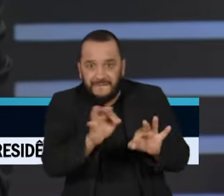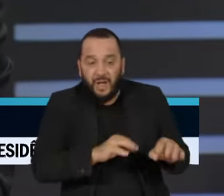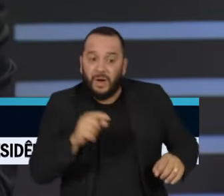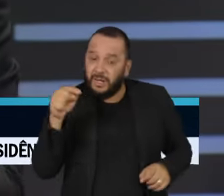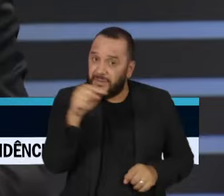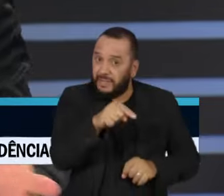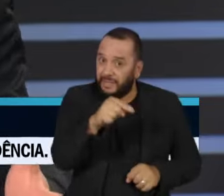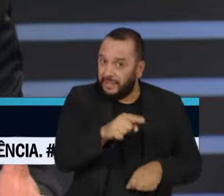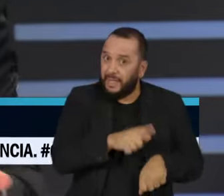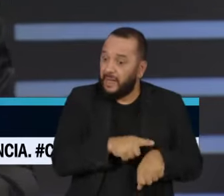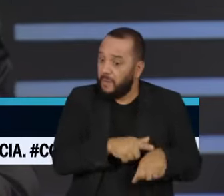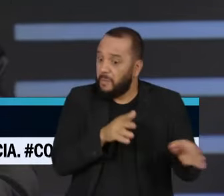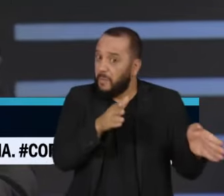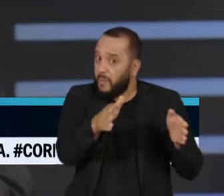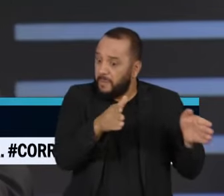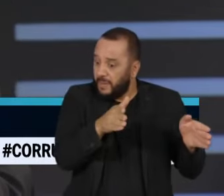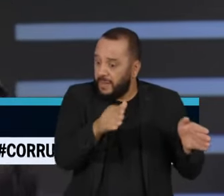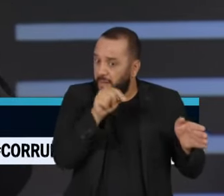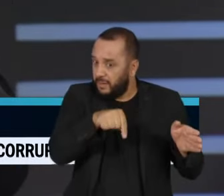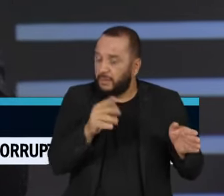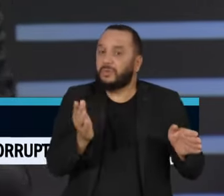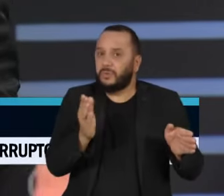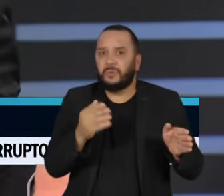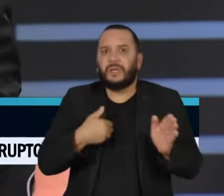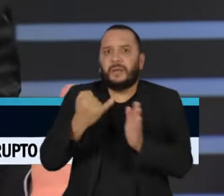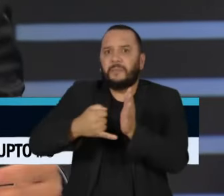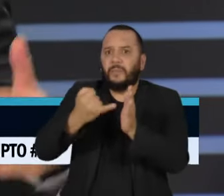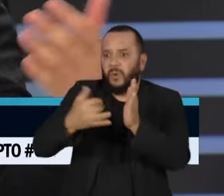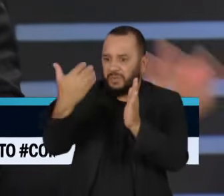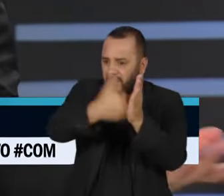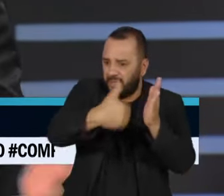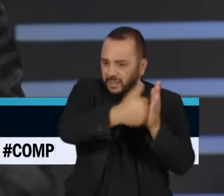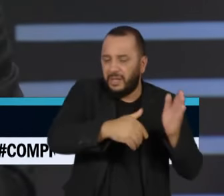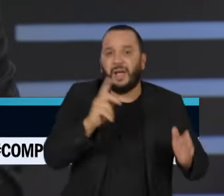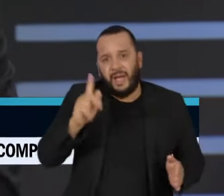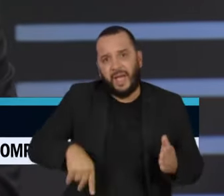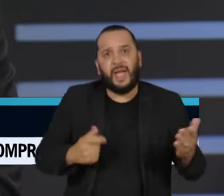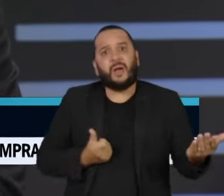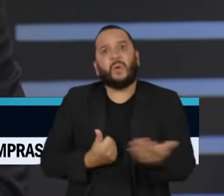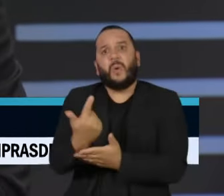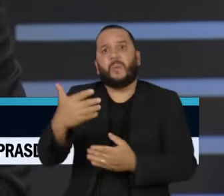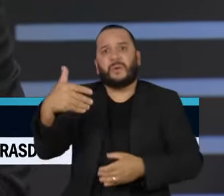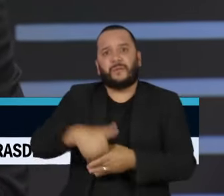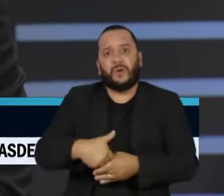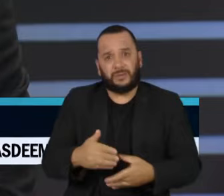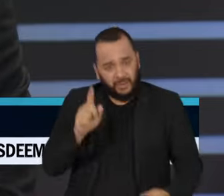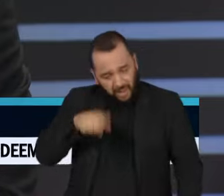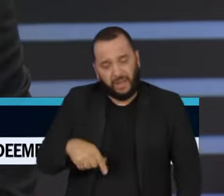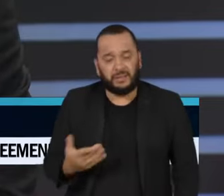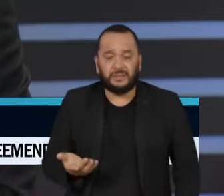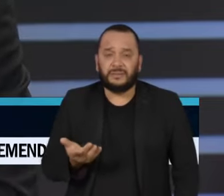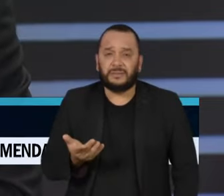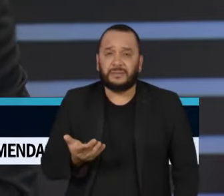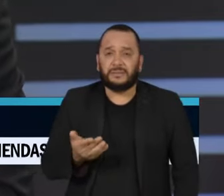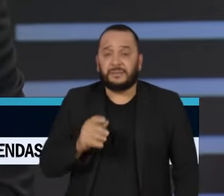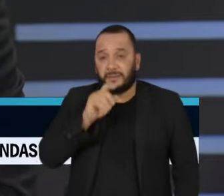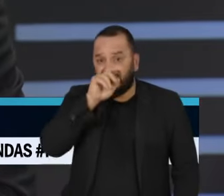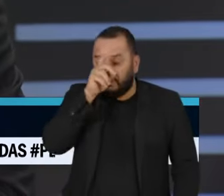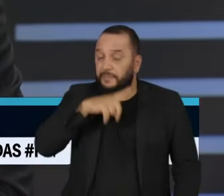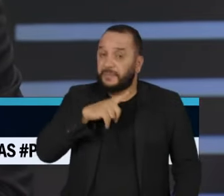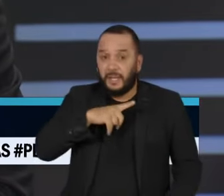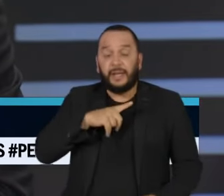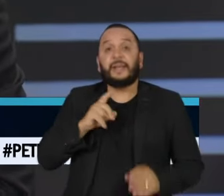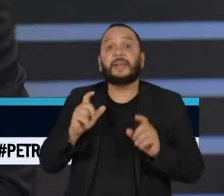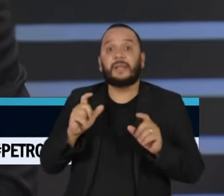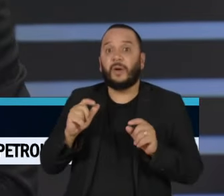era uma situação irreal. Essa redução de imposto foi compra de voto do outro governo. Assim como isso, tem um monte de